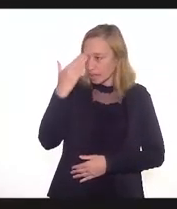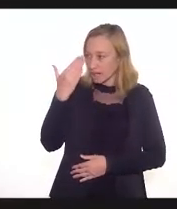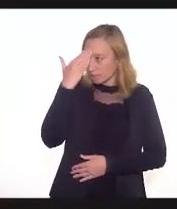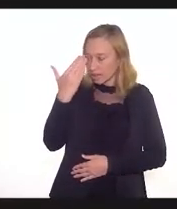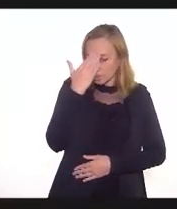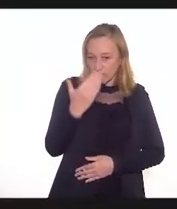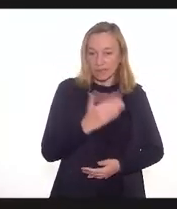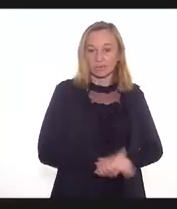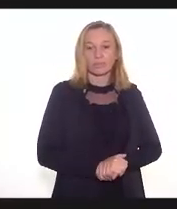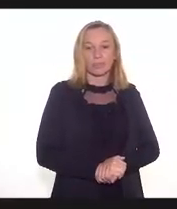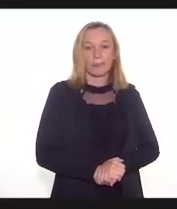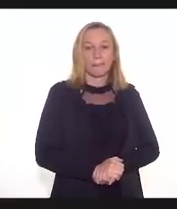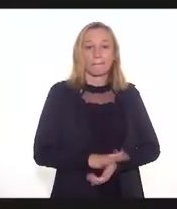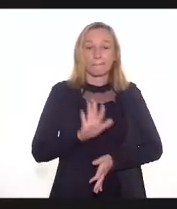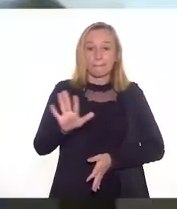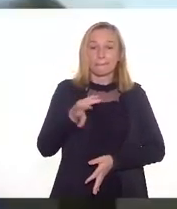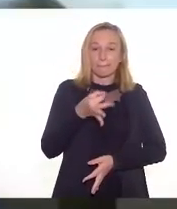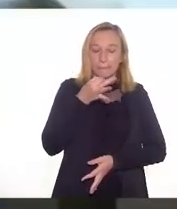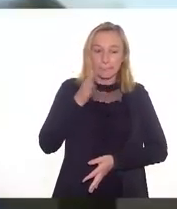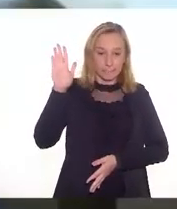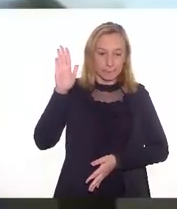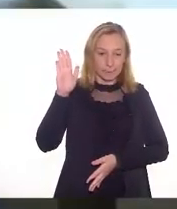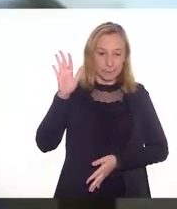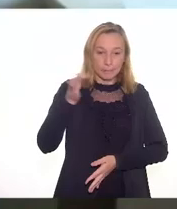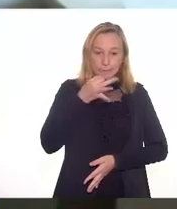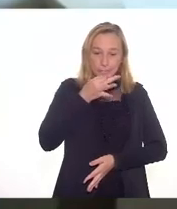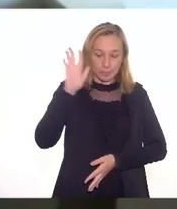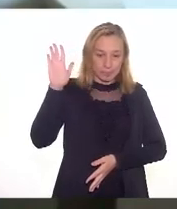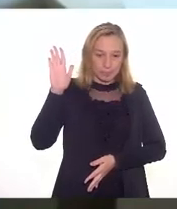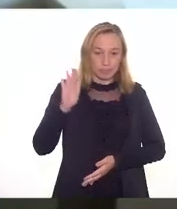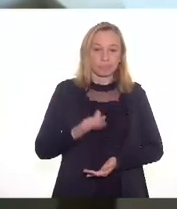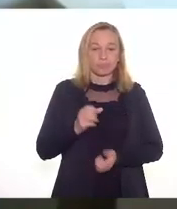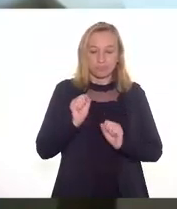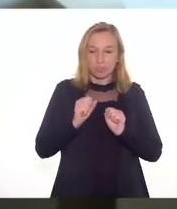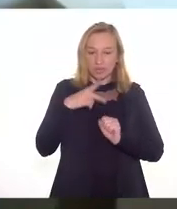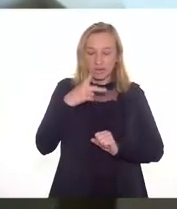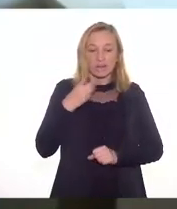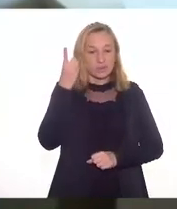Mink. Obrigado. Eu queria dar uma sugestão, deputado Amorim. Sugestão, deputado Luiz Paulo.